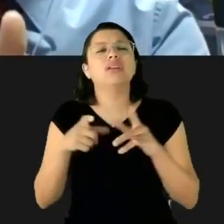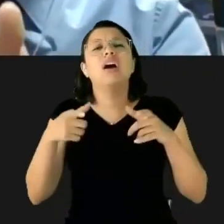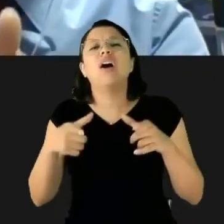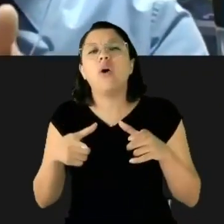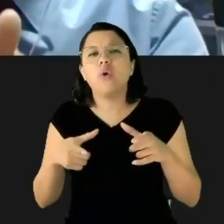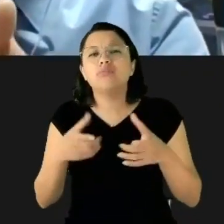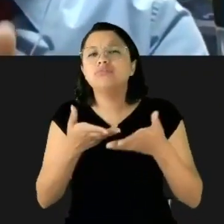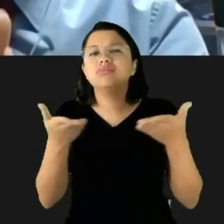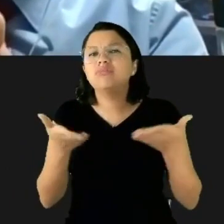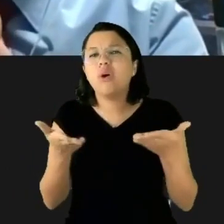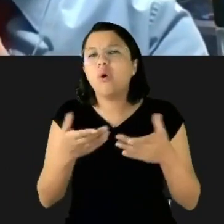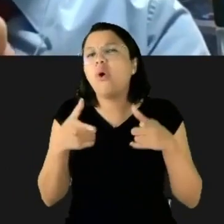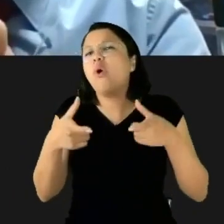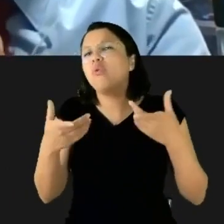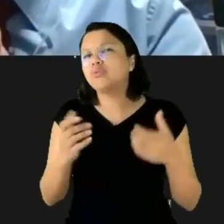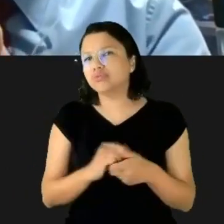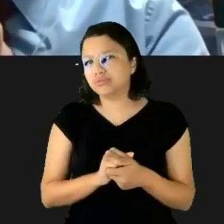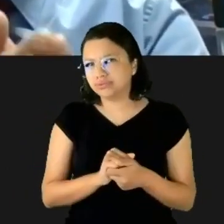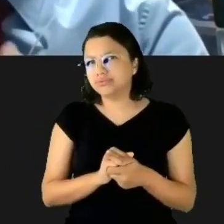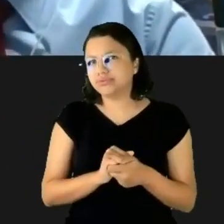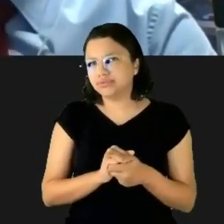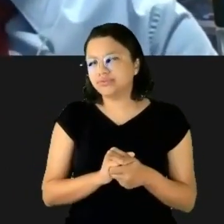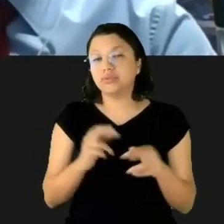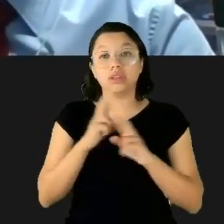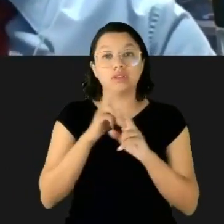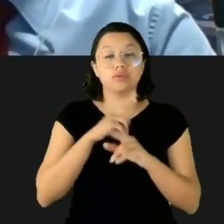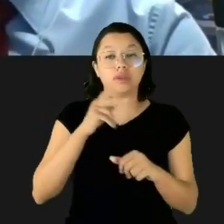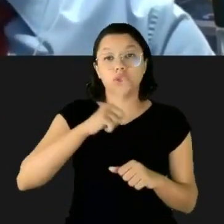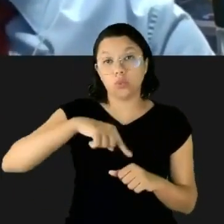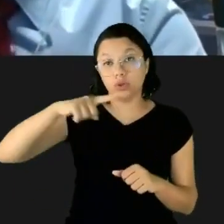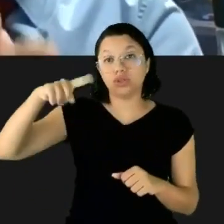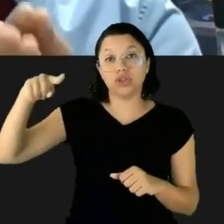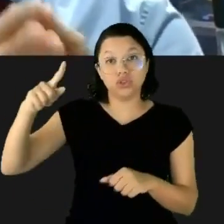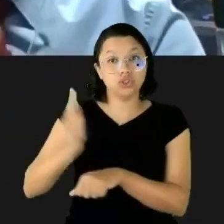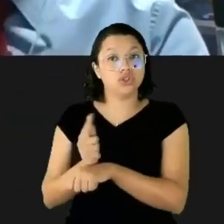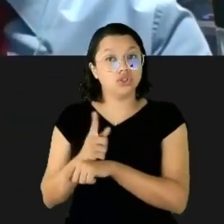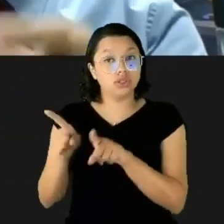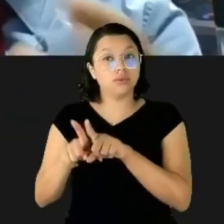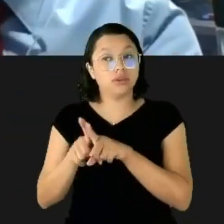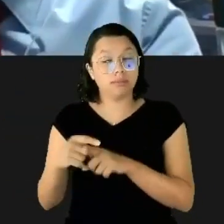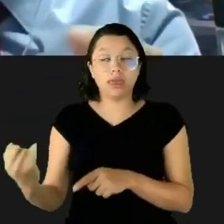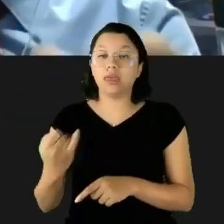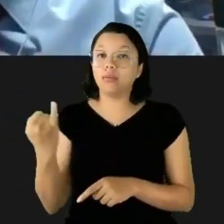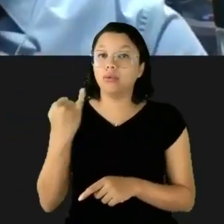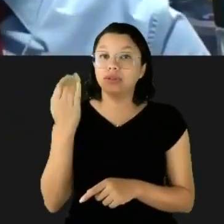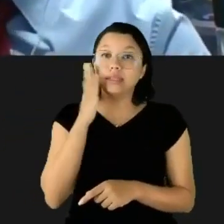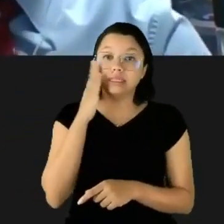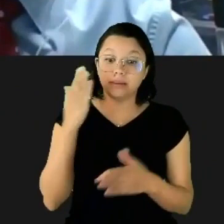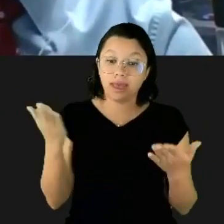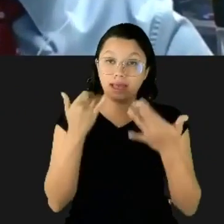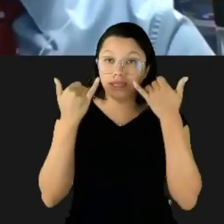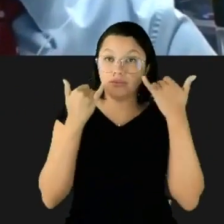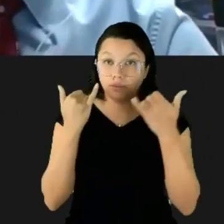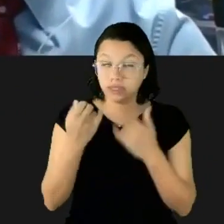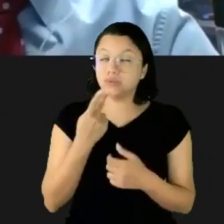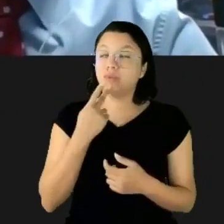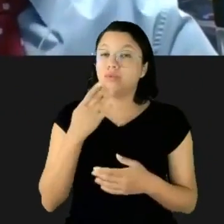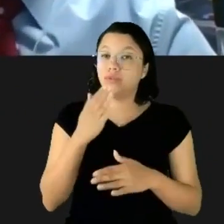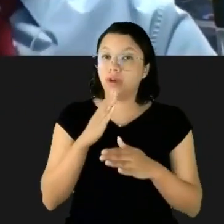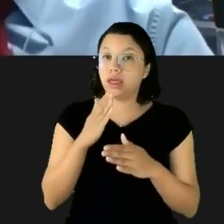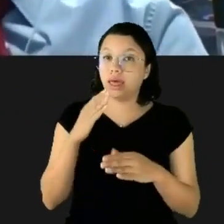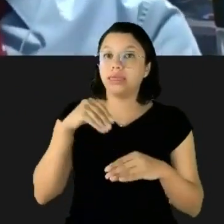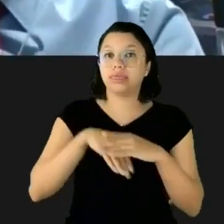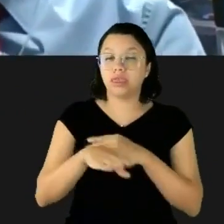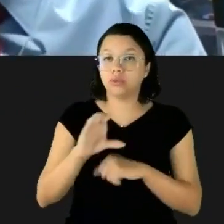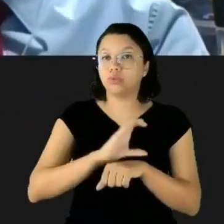gestão e em termos de estatística. Importante você levantar essa informação, nós vamos falar isso durante o curso, como